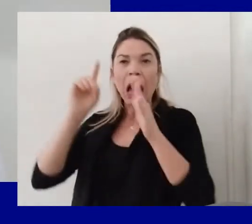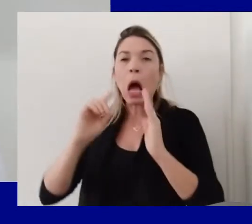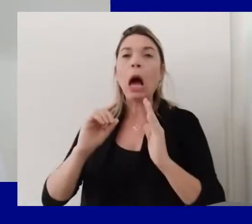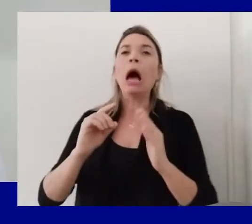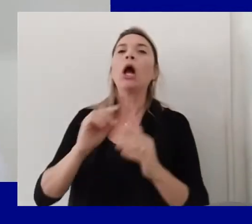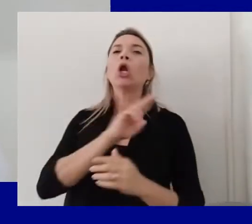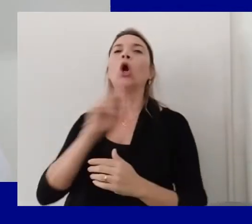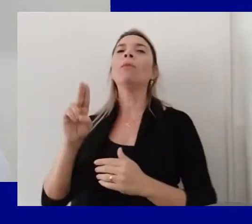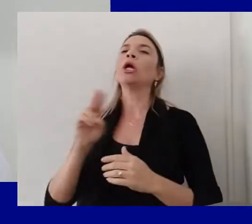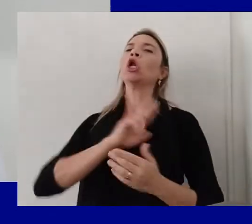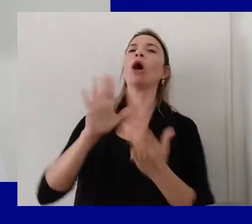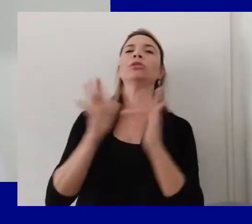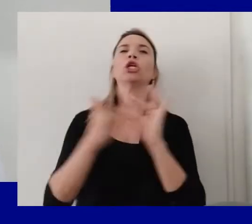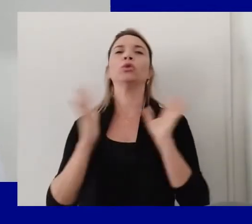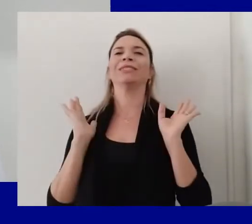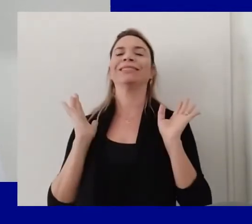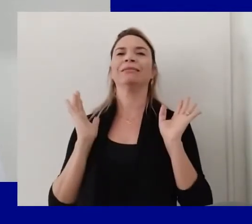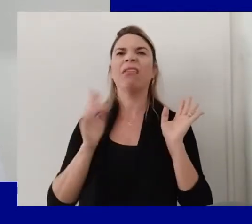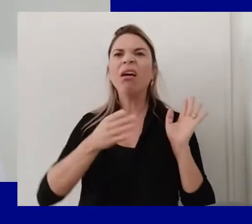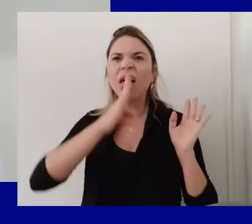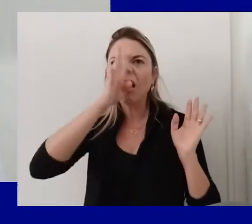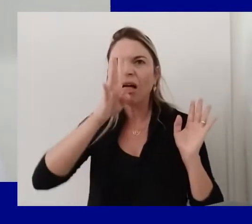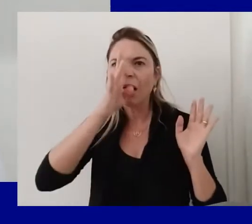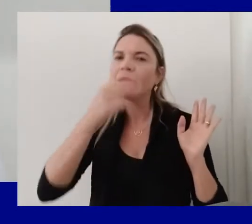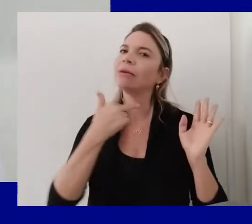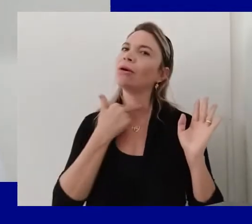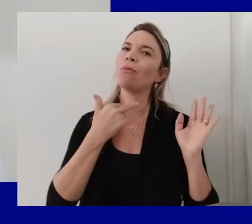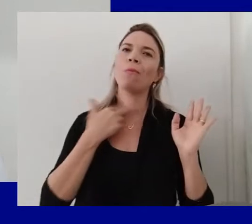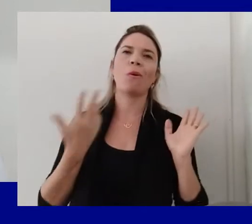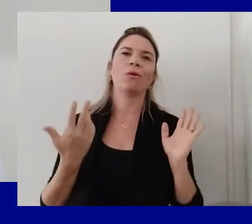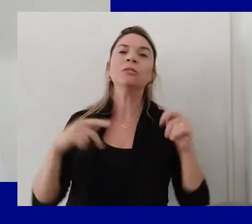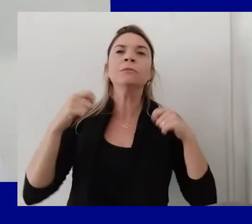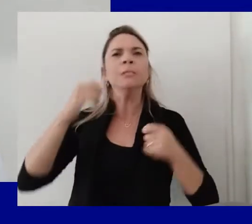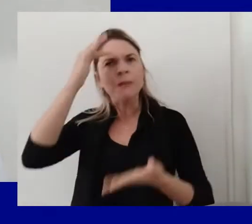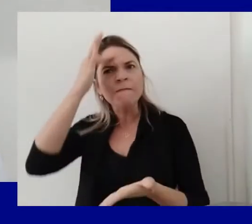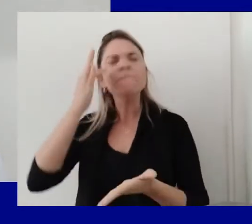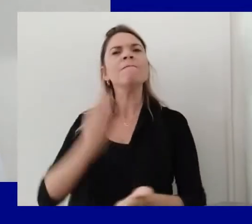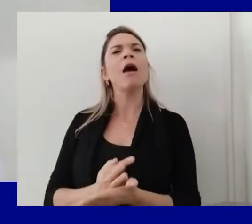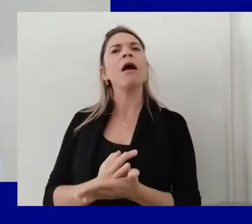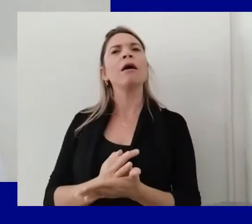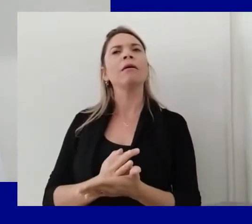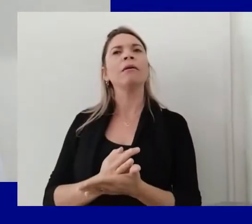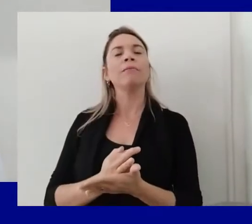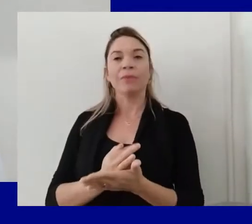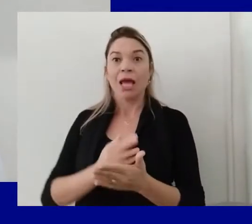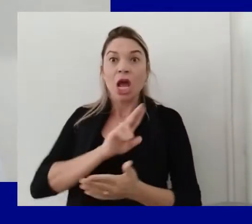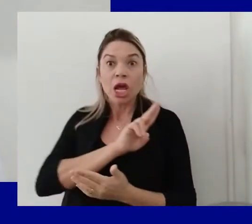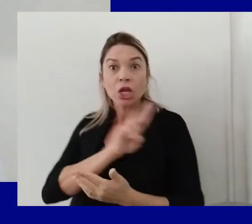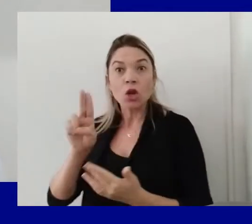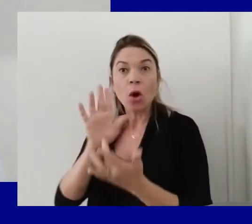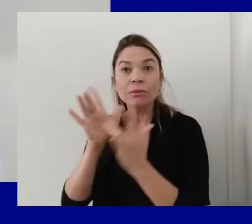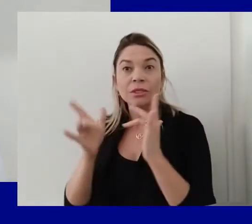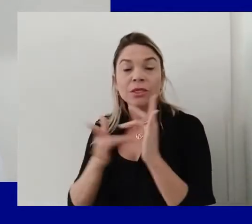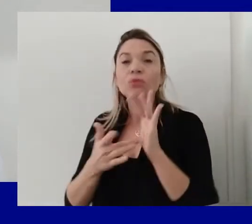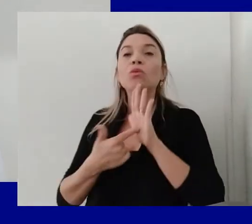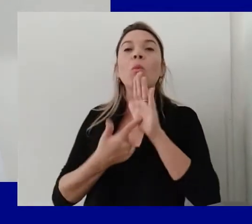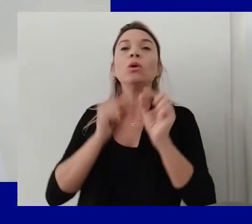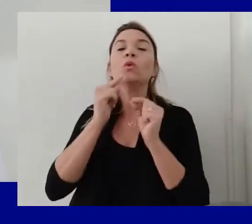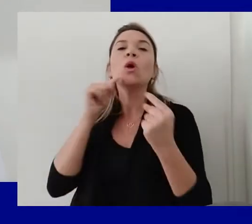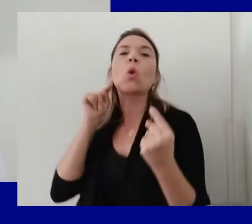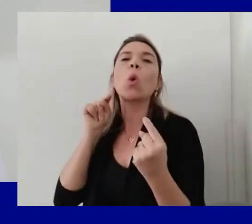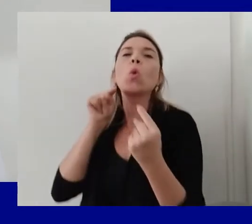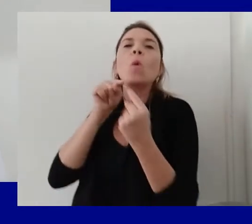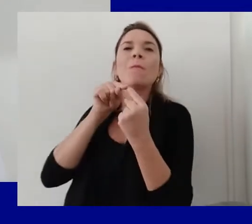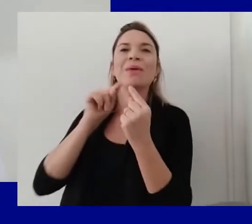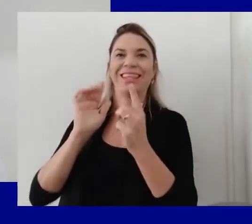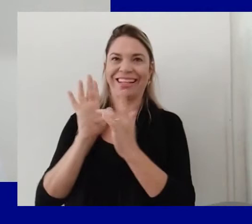dizer em nome de Jesus e tudo vai acontecer. Em nome de Jesus significa de acordo com o caráter de Jesus, de